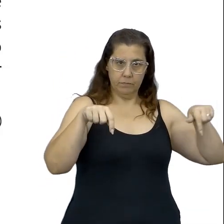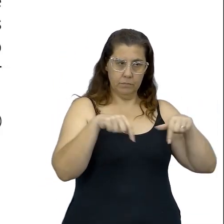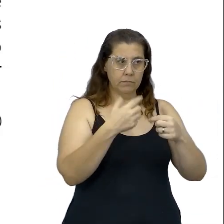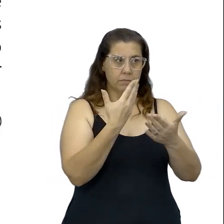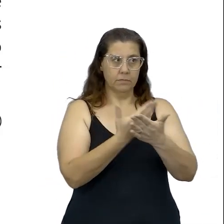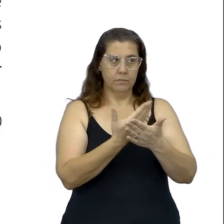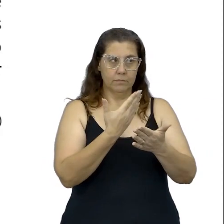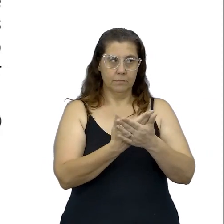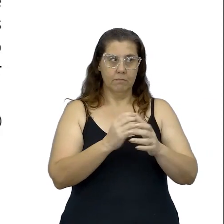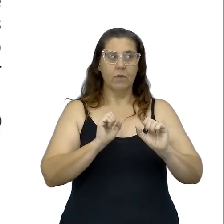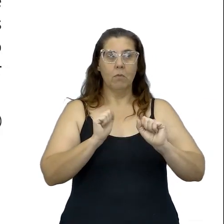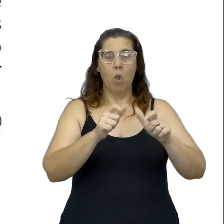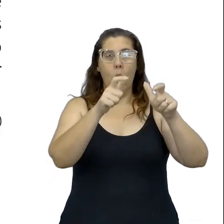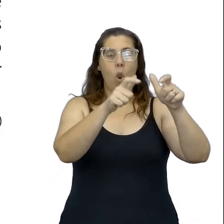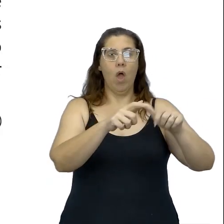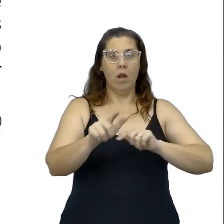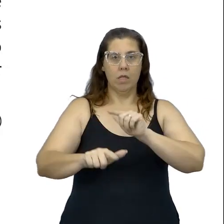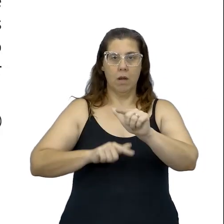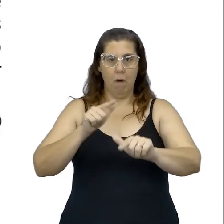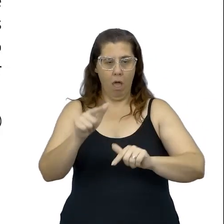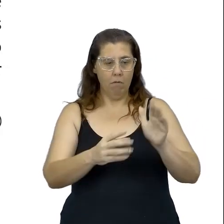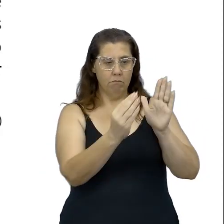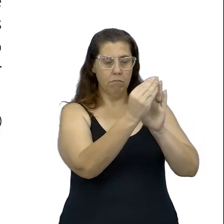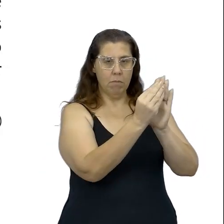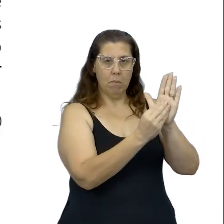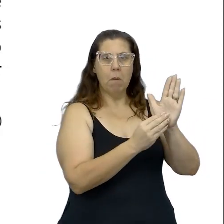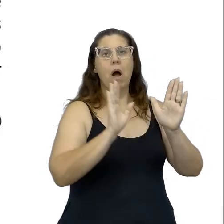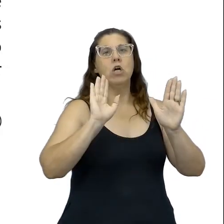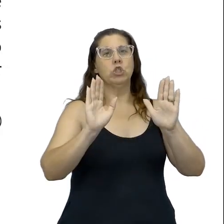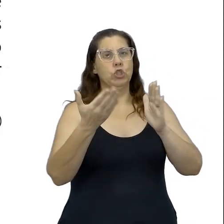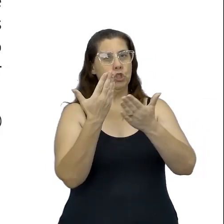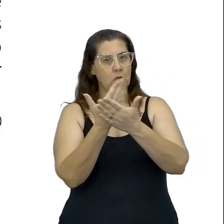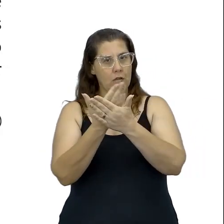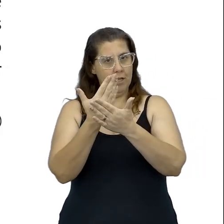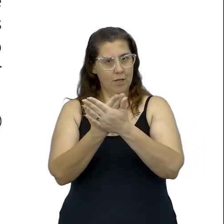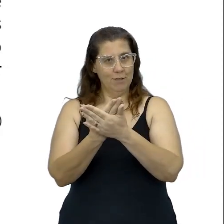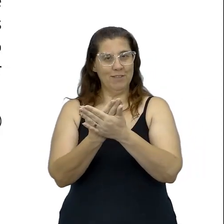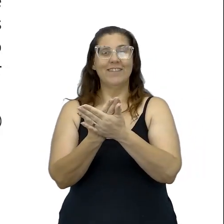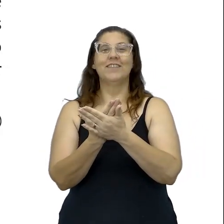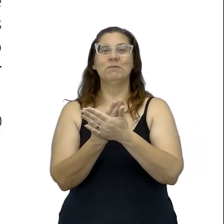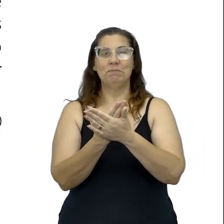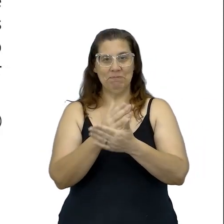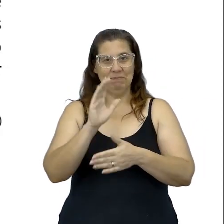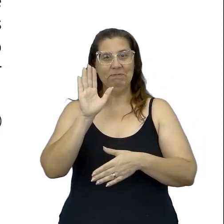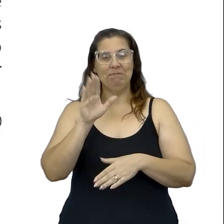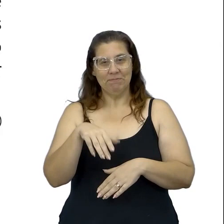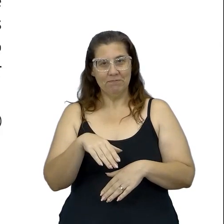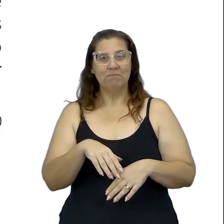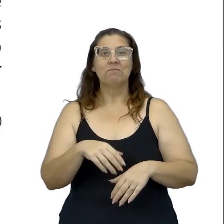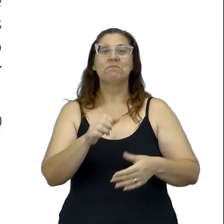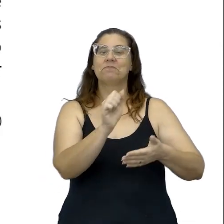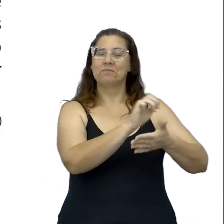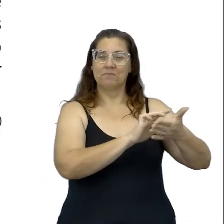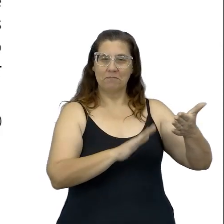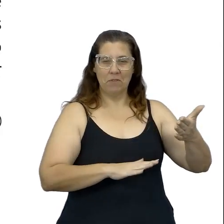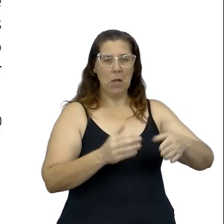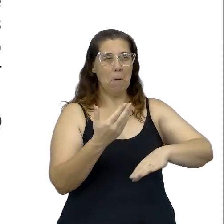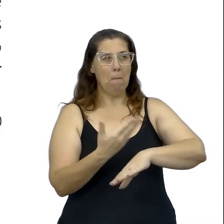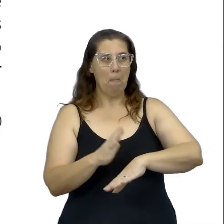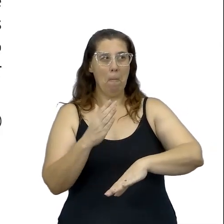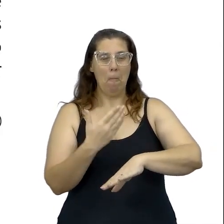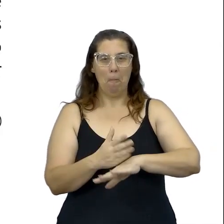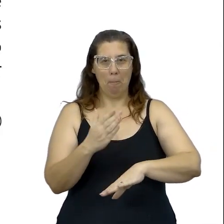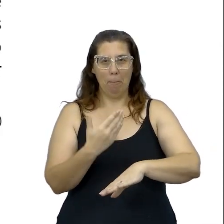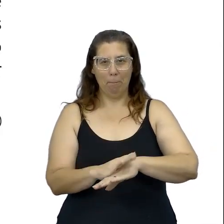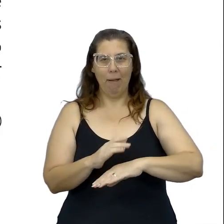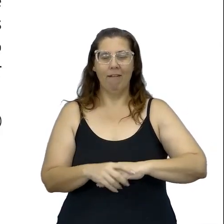aula torna-se um lugar de trabalhar os conteúdos já estudados, em que se realizam atividades práticas, né?